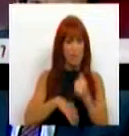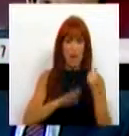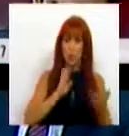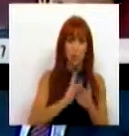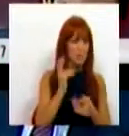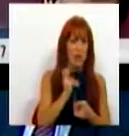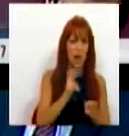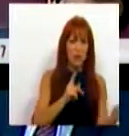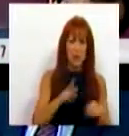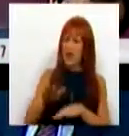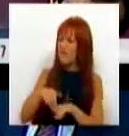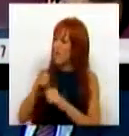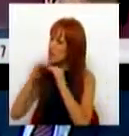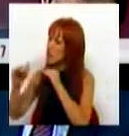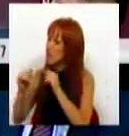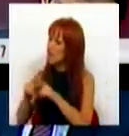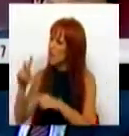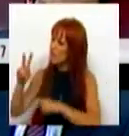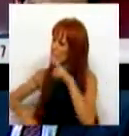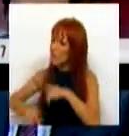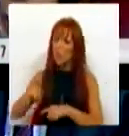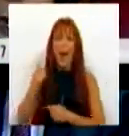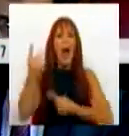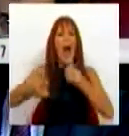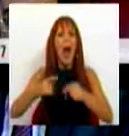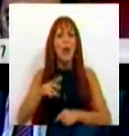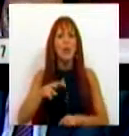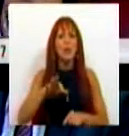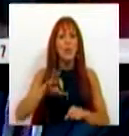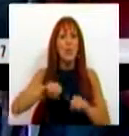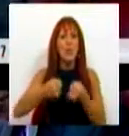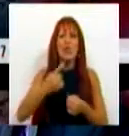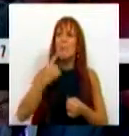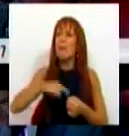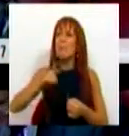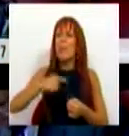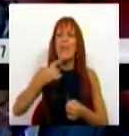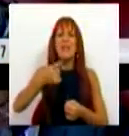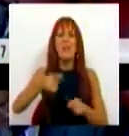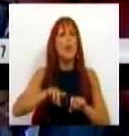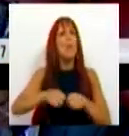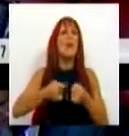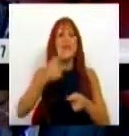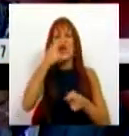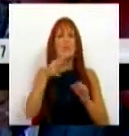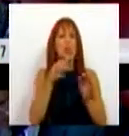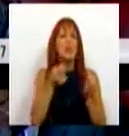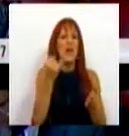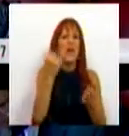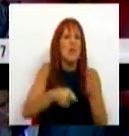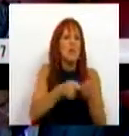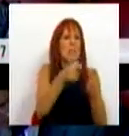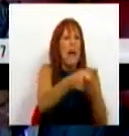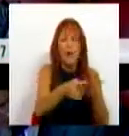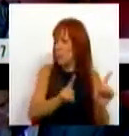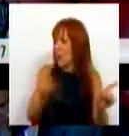últimos anos, e faz pela estabilidade fiscal, algo que o partido que tantas vezes aqui afirmou como partido dos contribuintes não